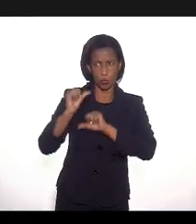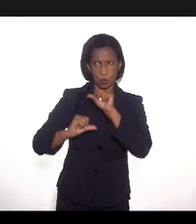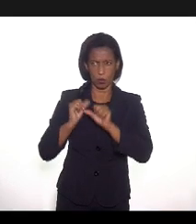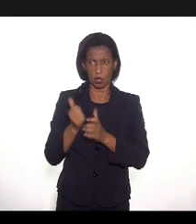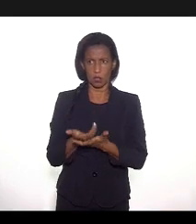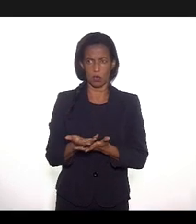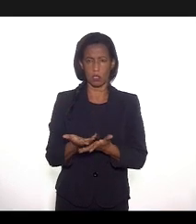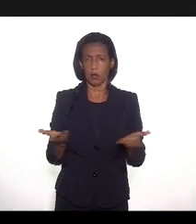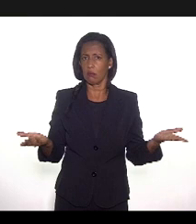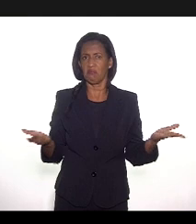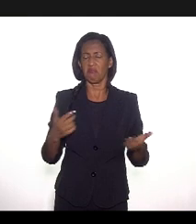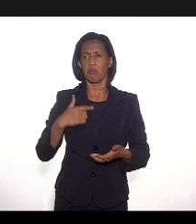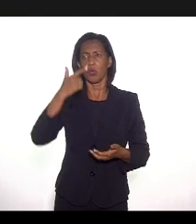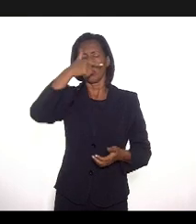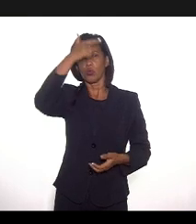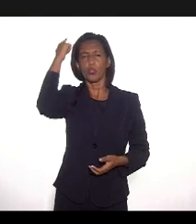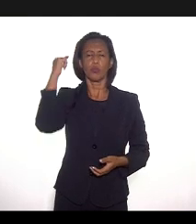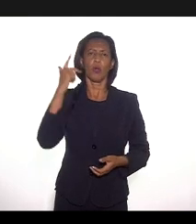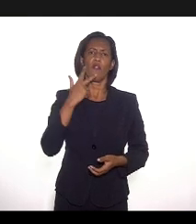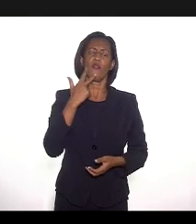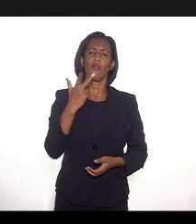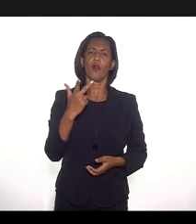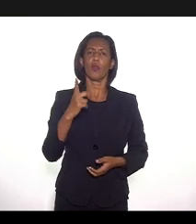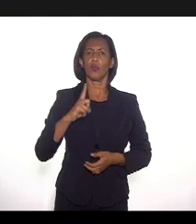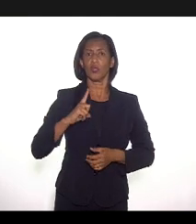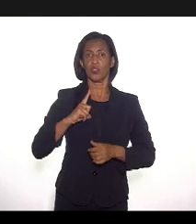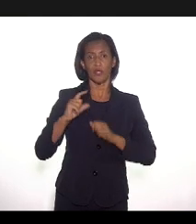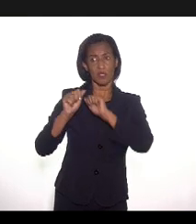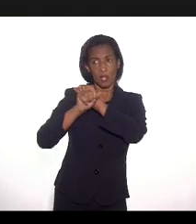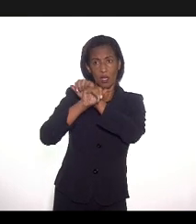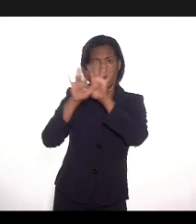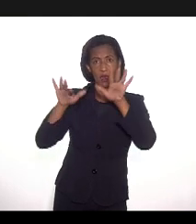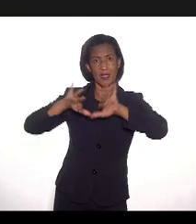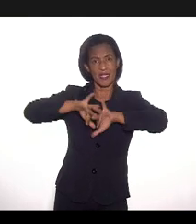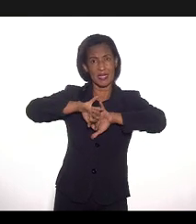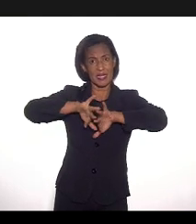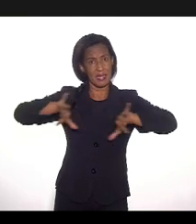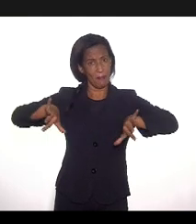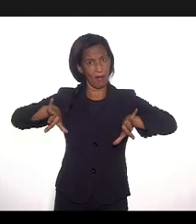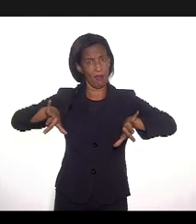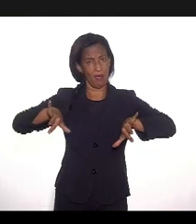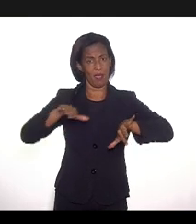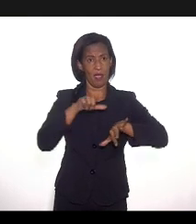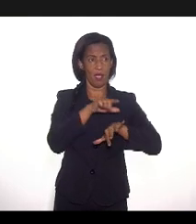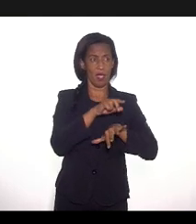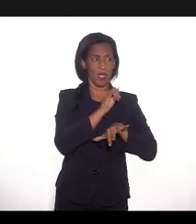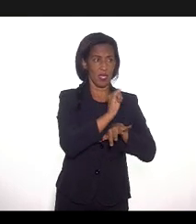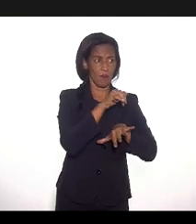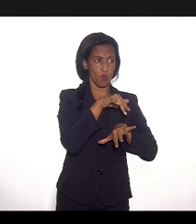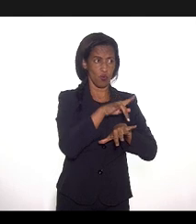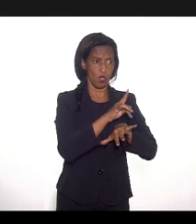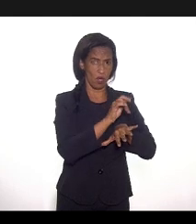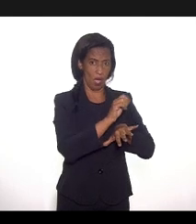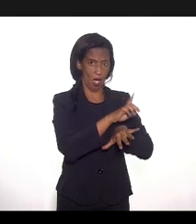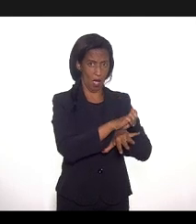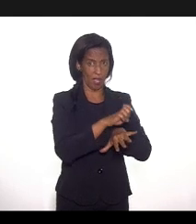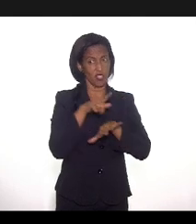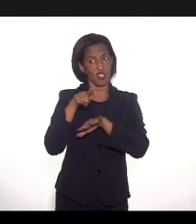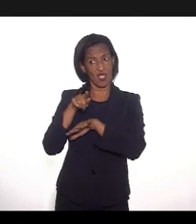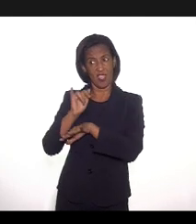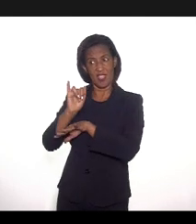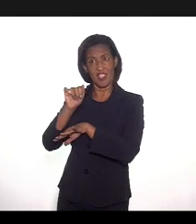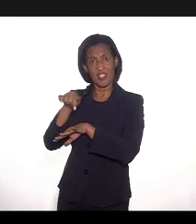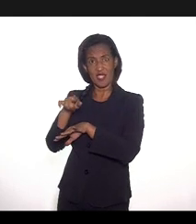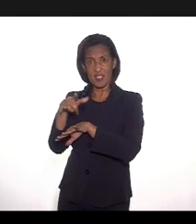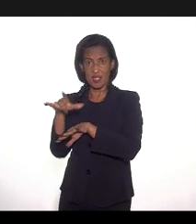Porque o deputado Luiz Paulo solicitou que houvesse claramente essa separação dos conceitos entre imunidade e